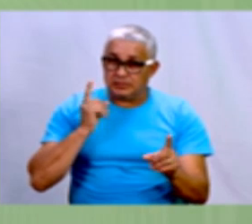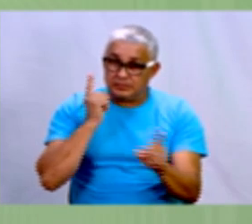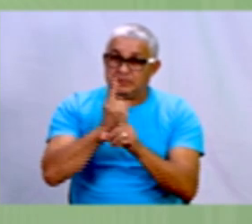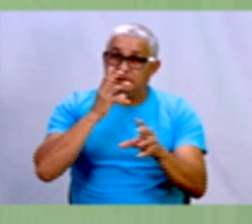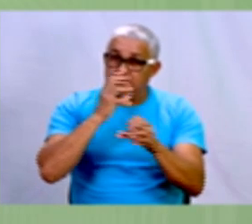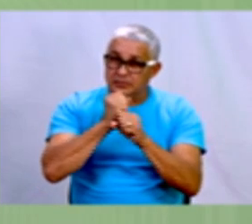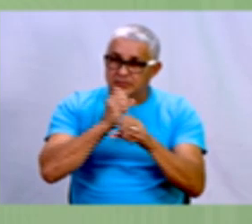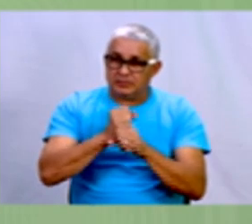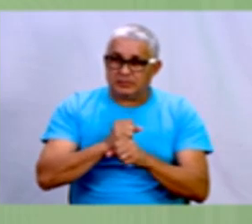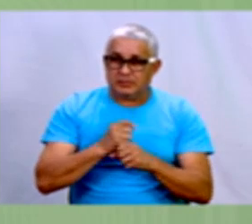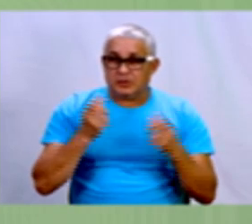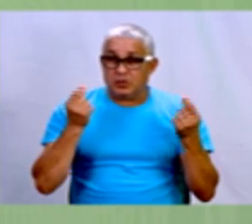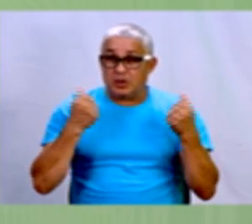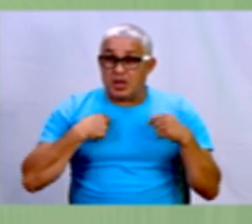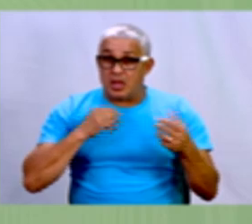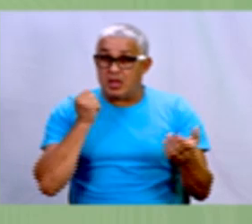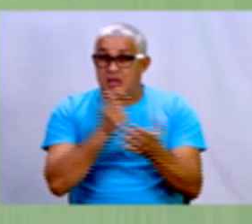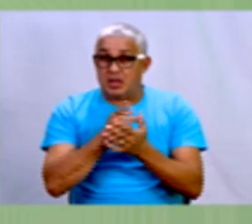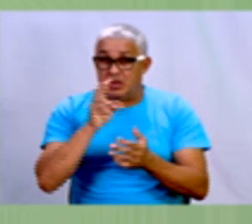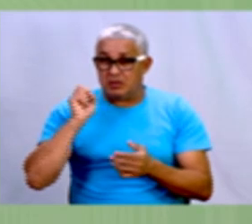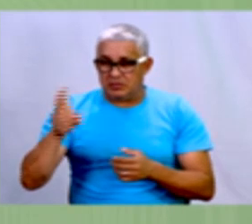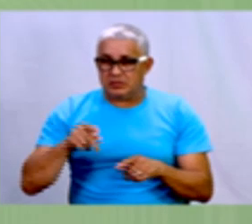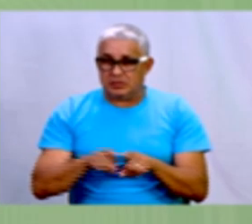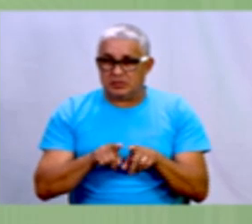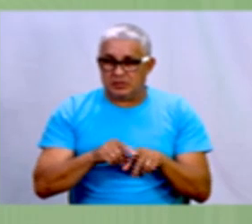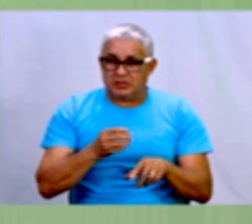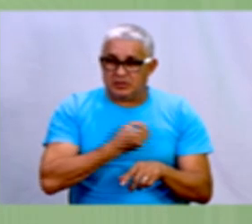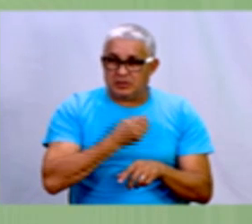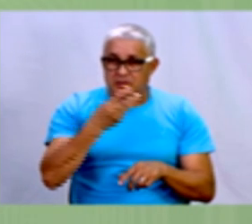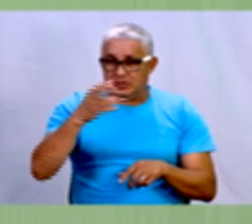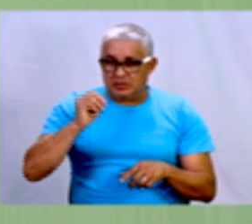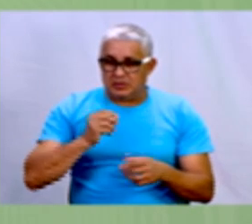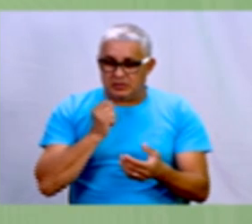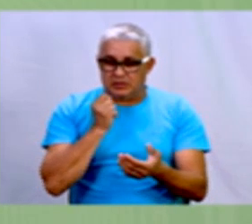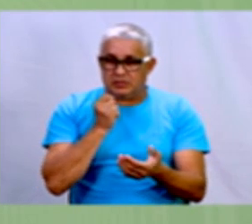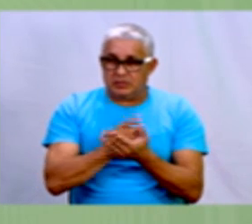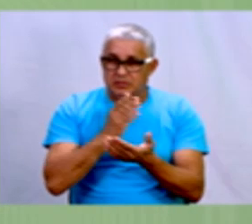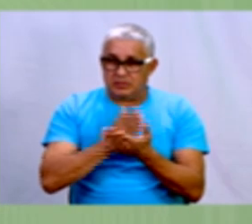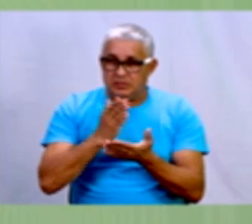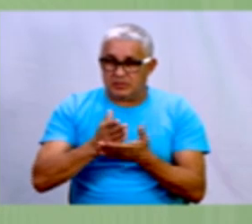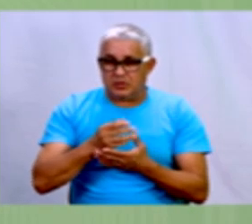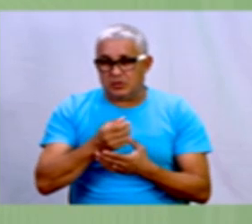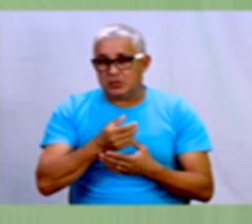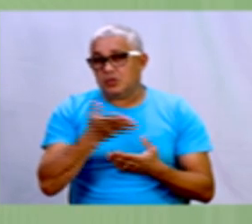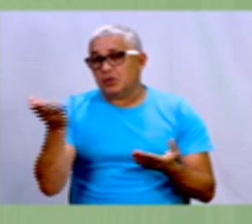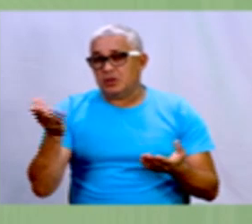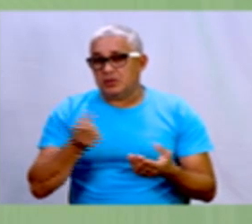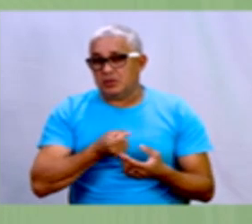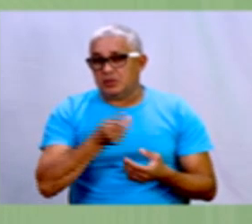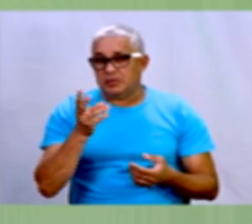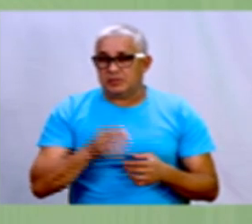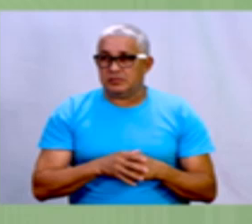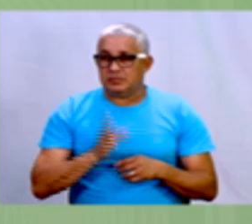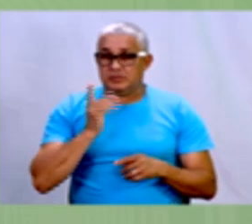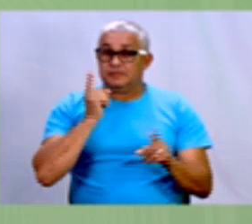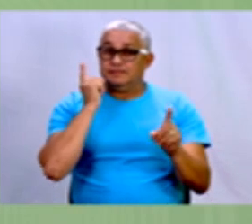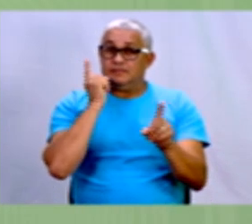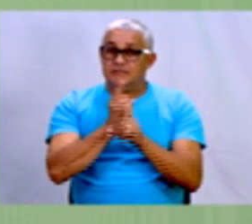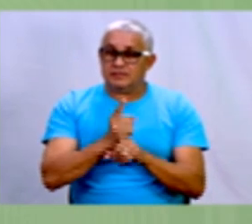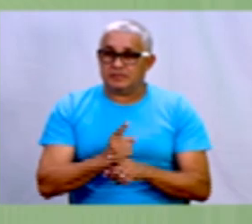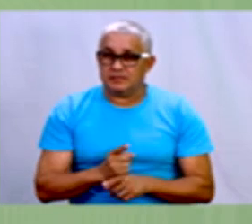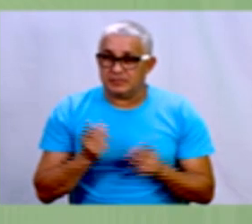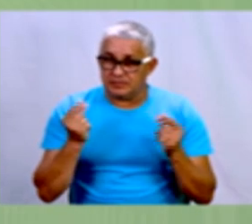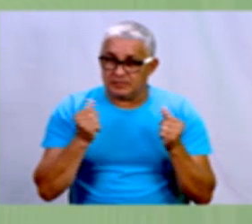vai ser o valor que eu vou pagar, a minha parcela de número 30, qual que vai ser o valor dela. A gente já encontrou aqui o